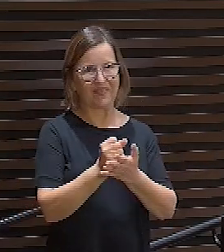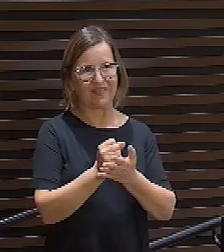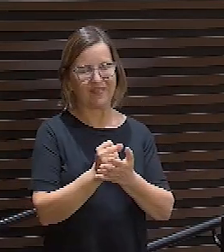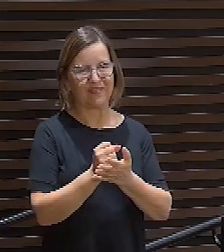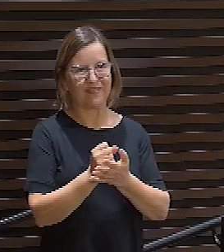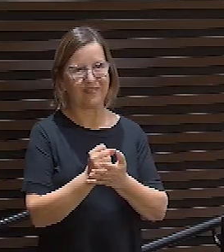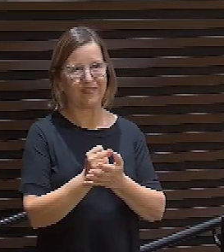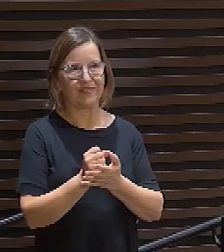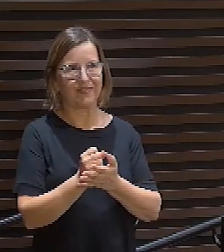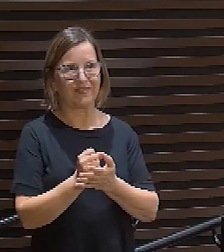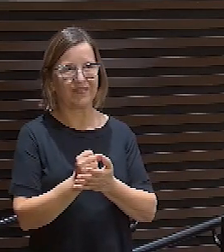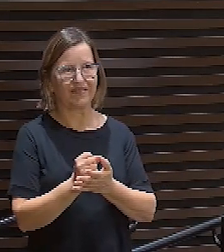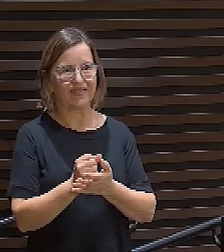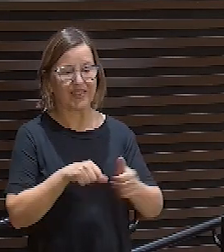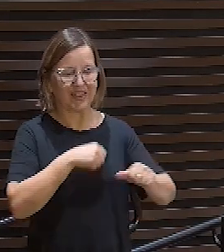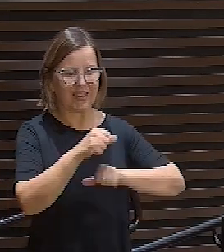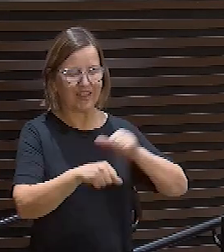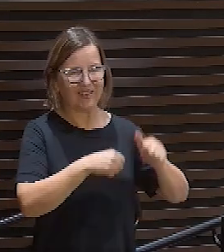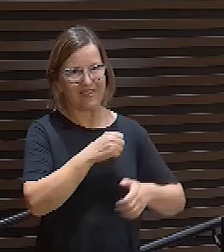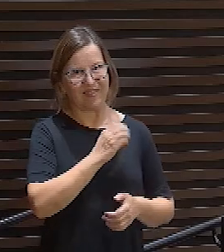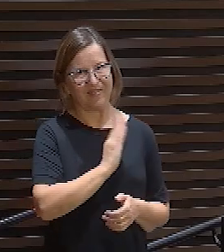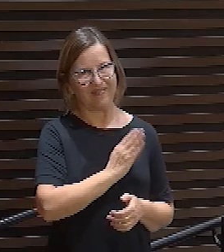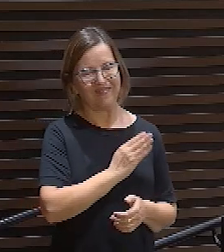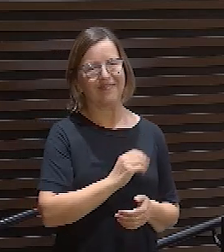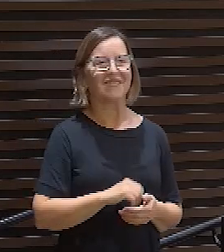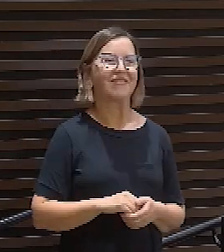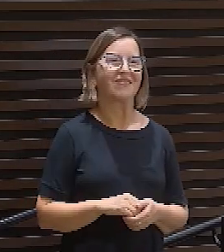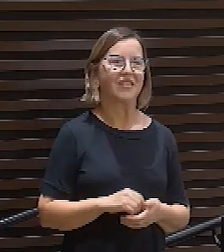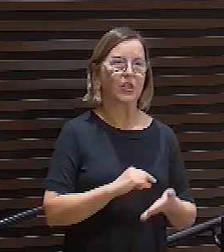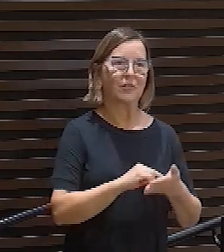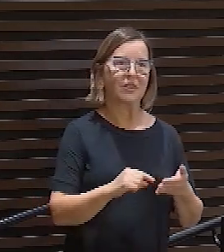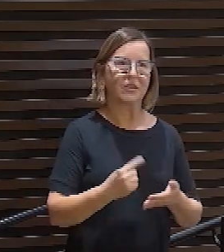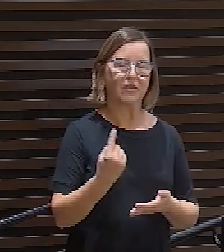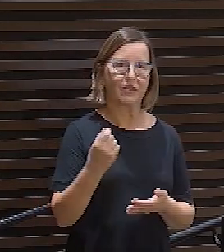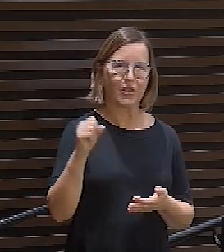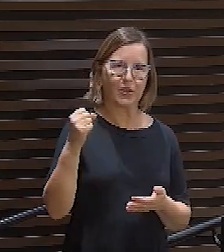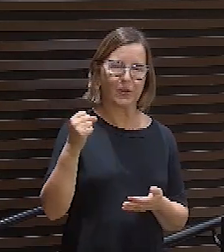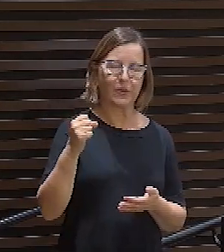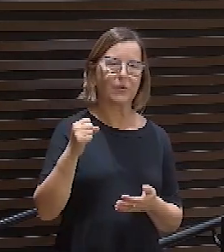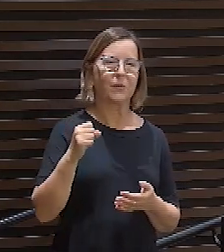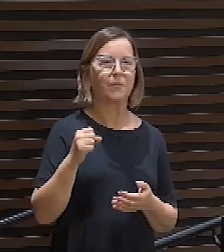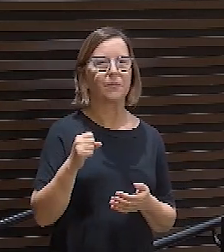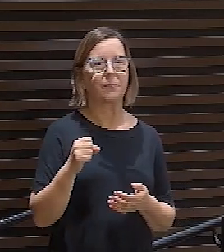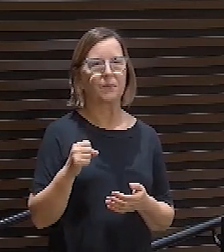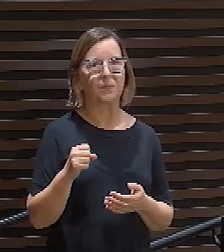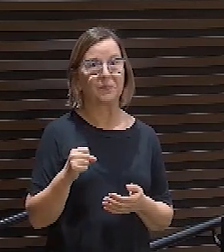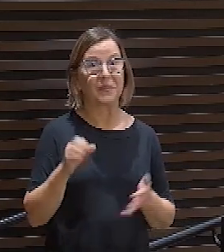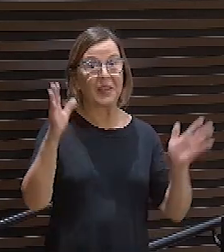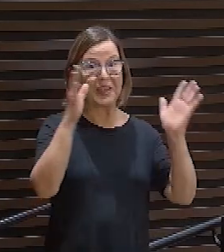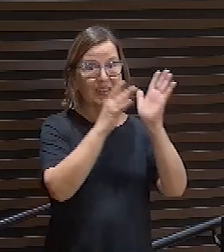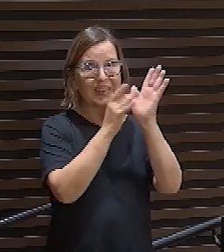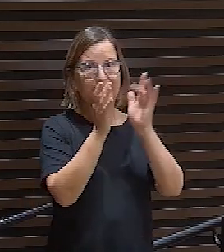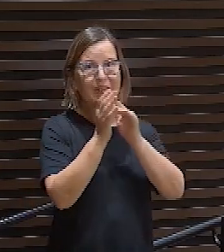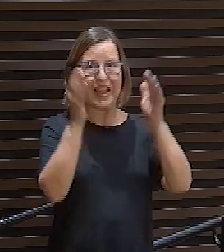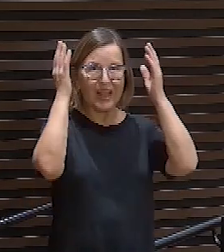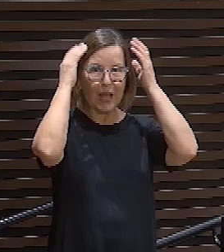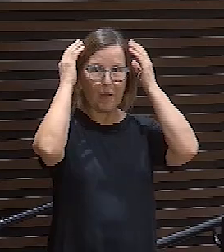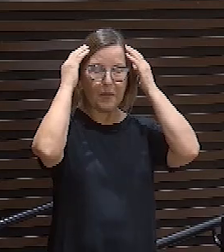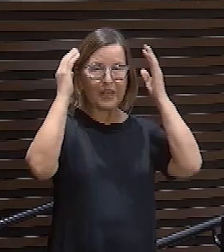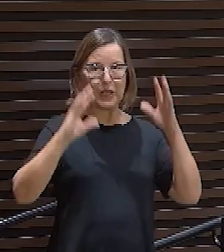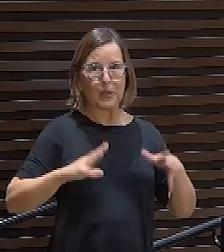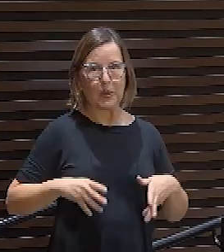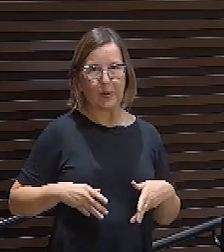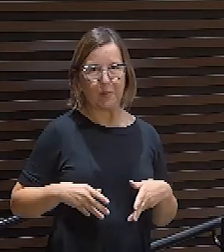à regeneração. Veja no versículo 18 o que a palavra nos diz. Ele é a cabeça do